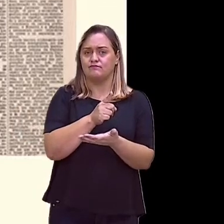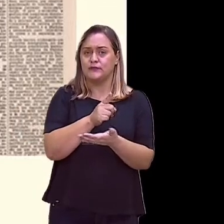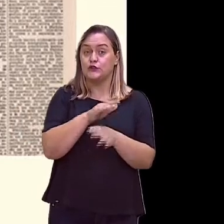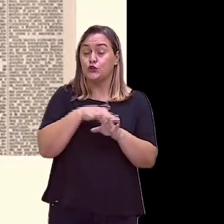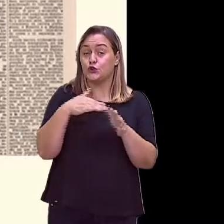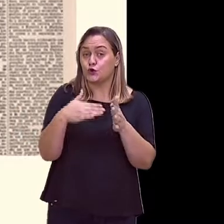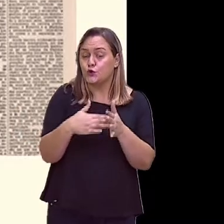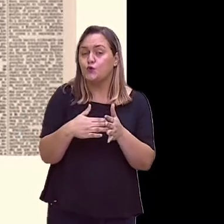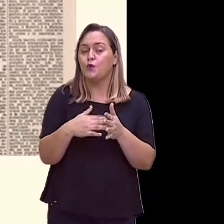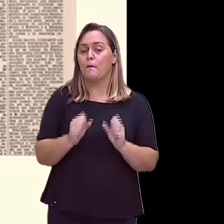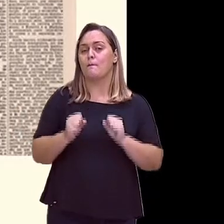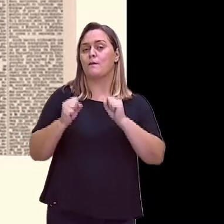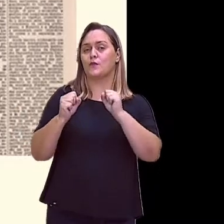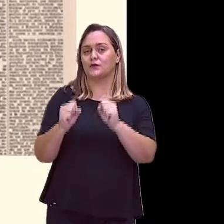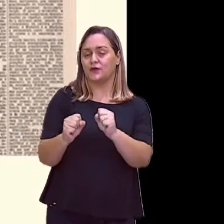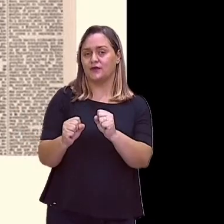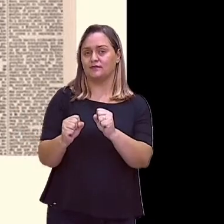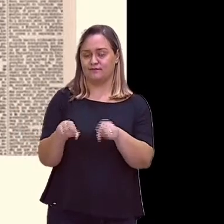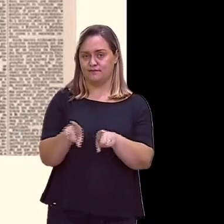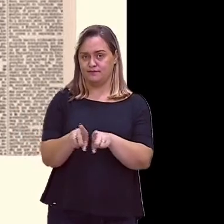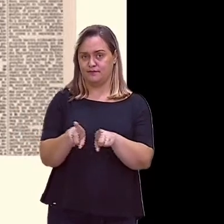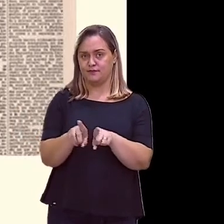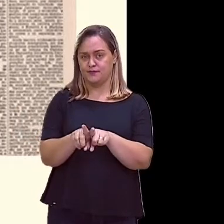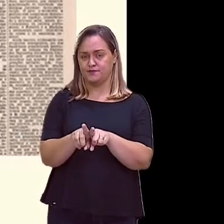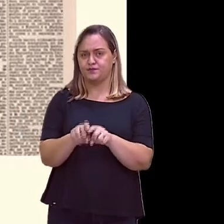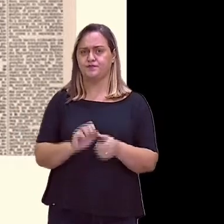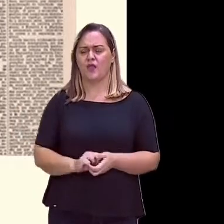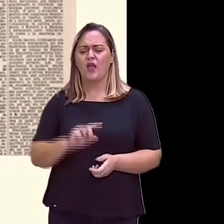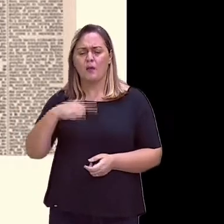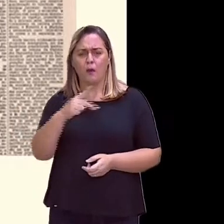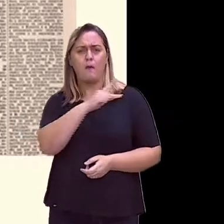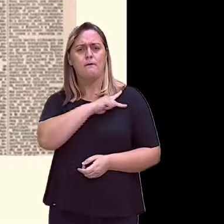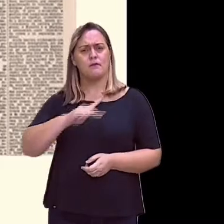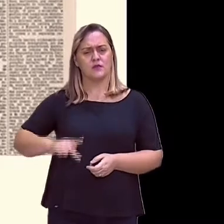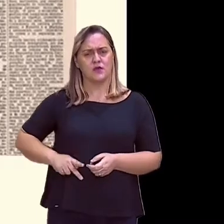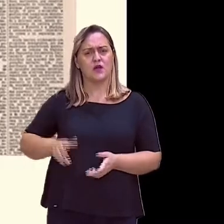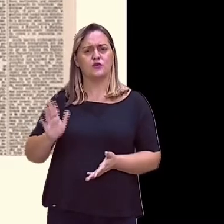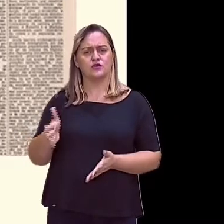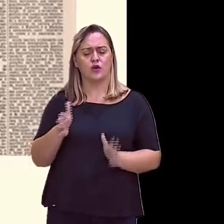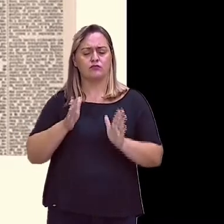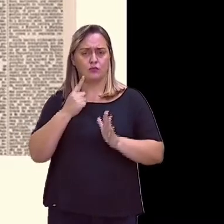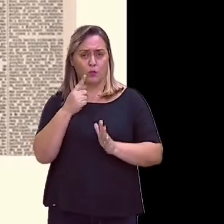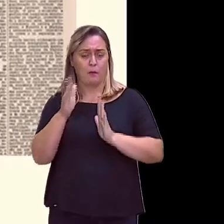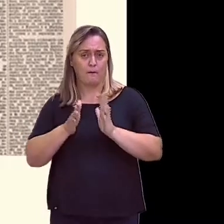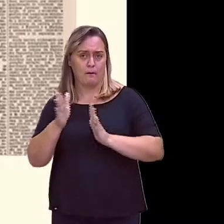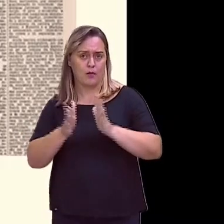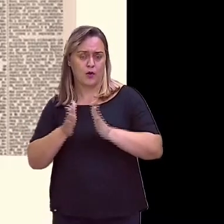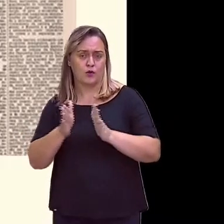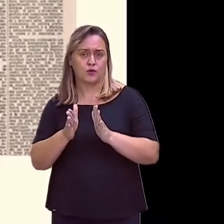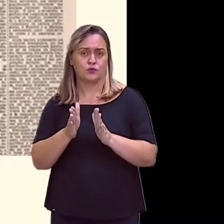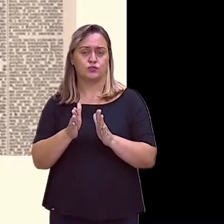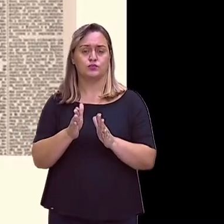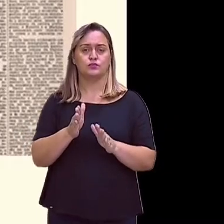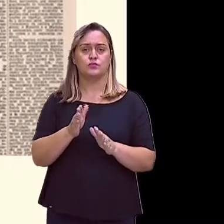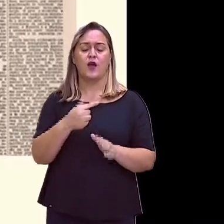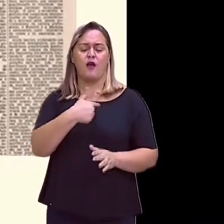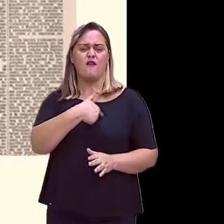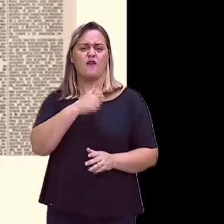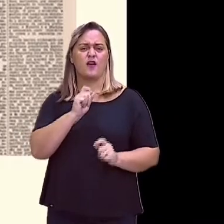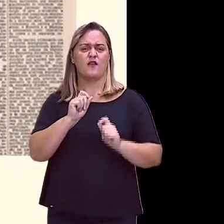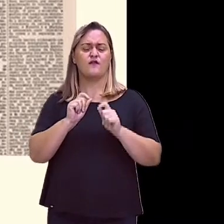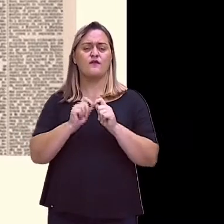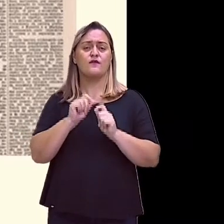poder. Ao assumir como presidente provisório, ele procurou adiar a realização